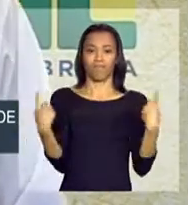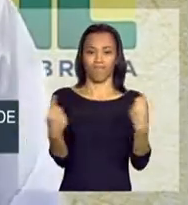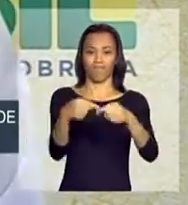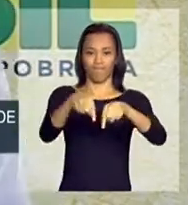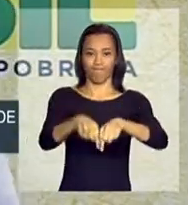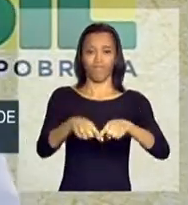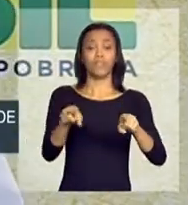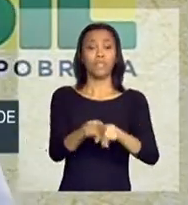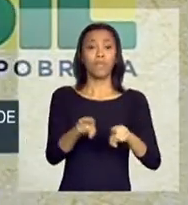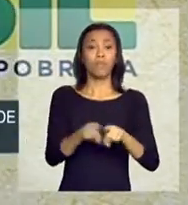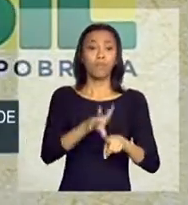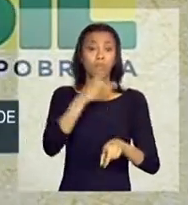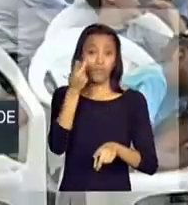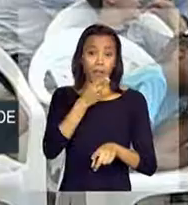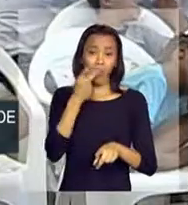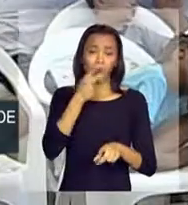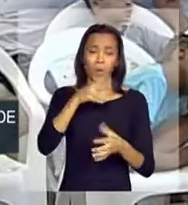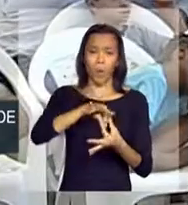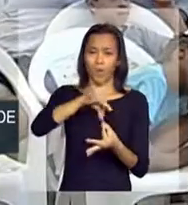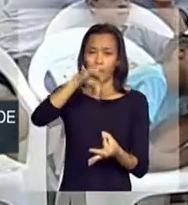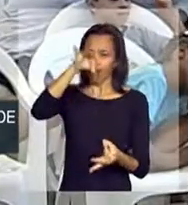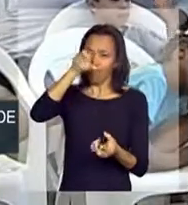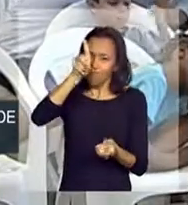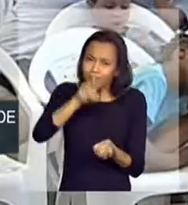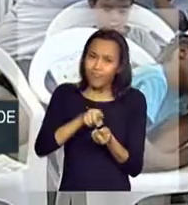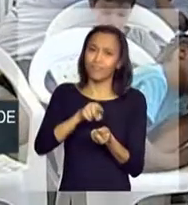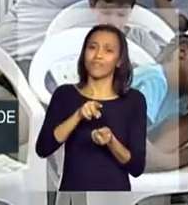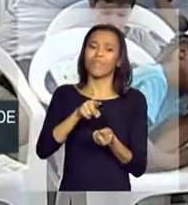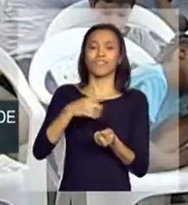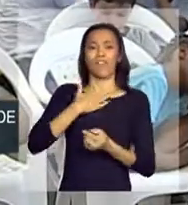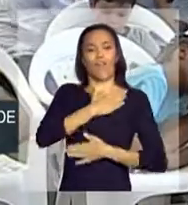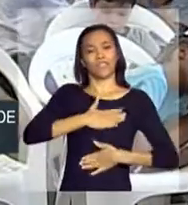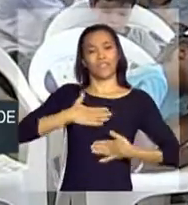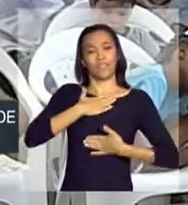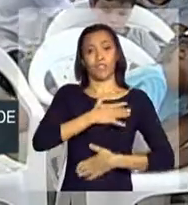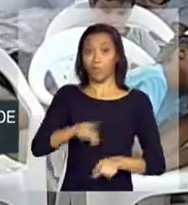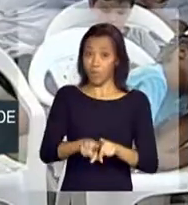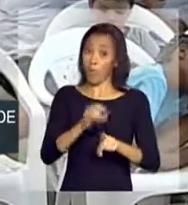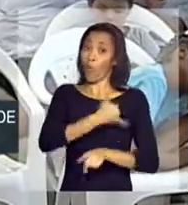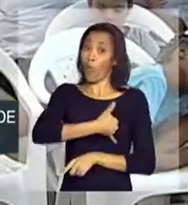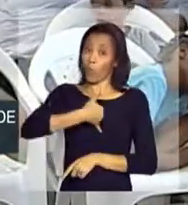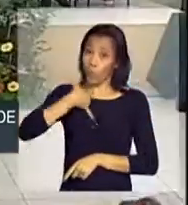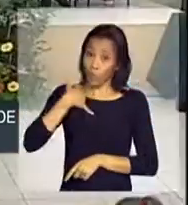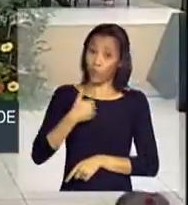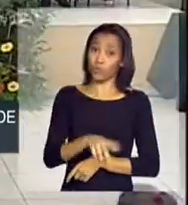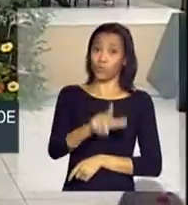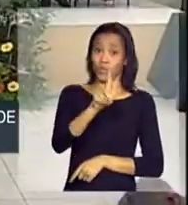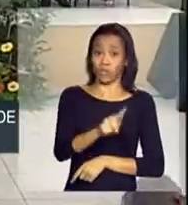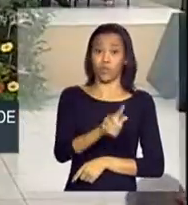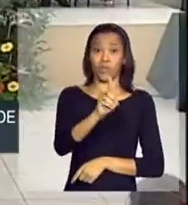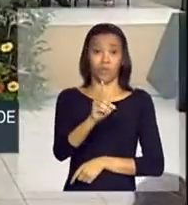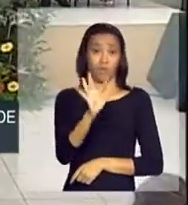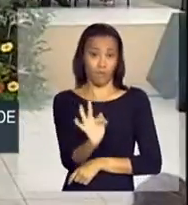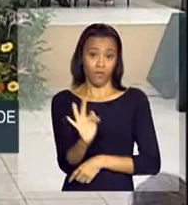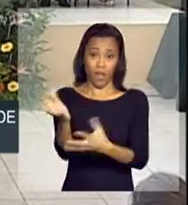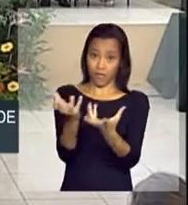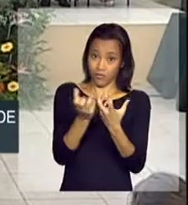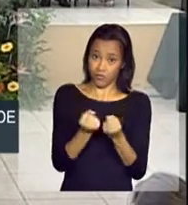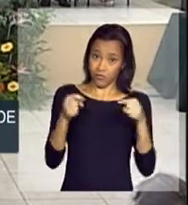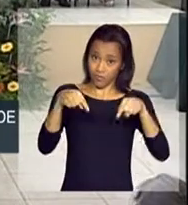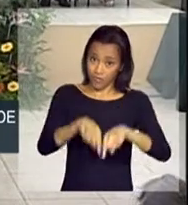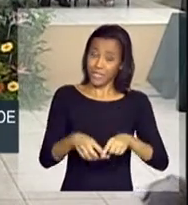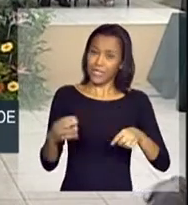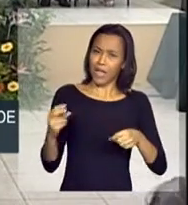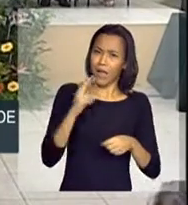daí e dizer aquele forma breve para o nosso ministro da satisfação orgulho do governo do tipo Federal de mas